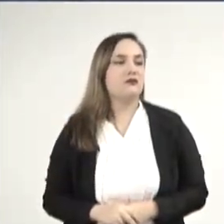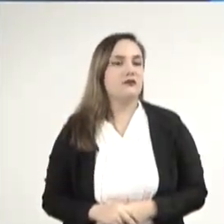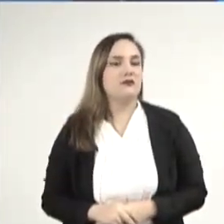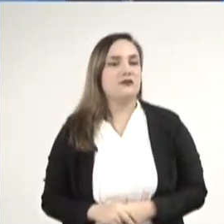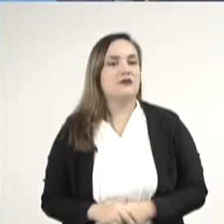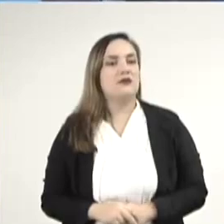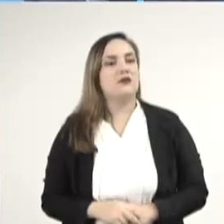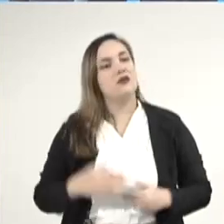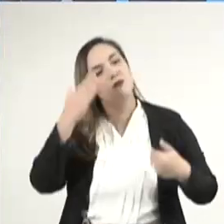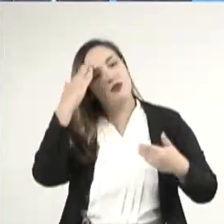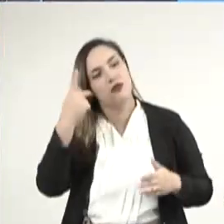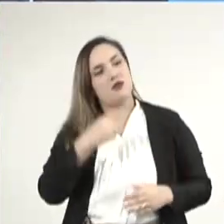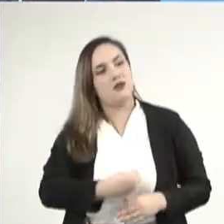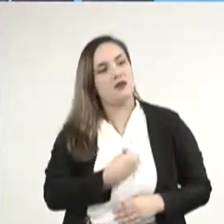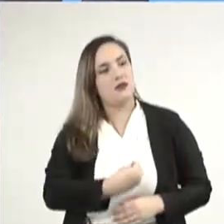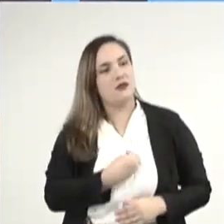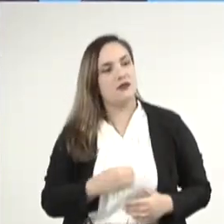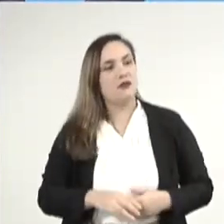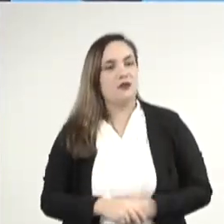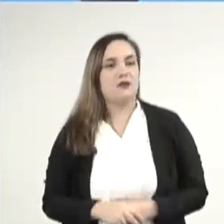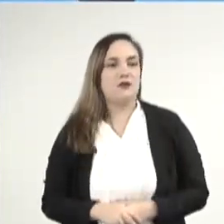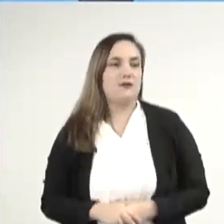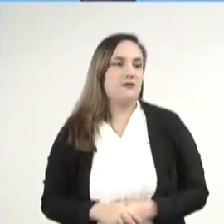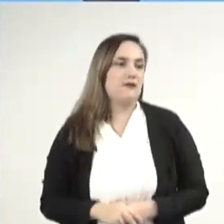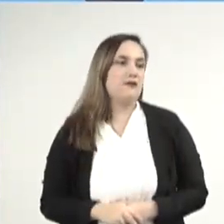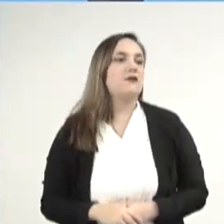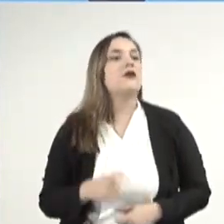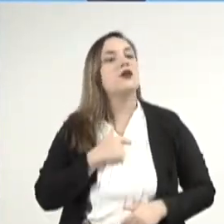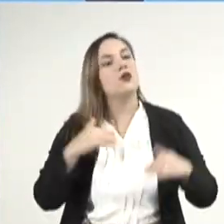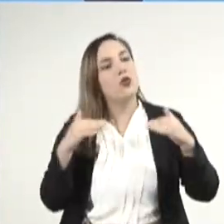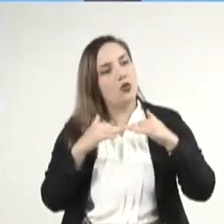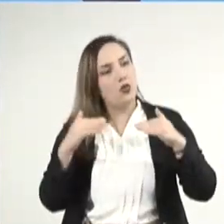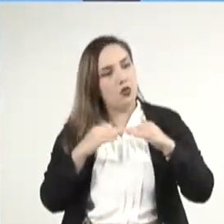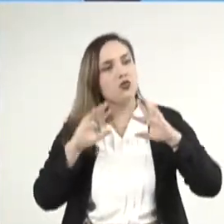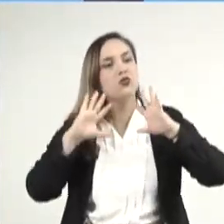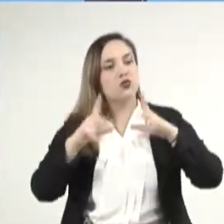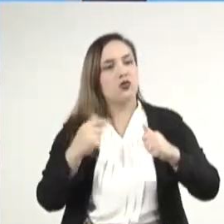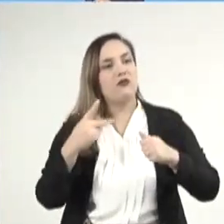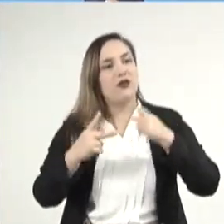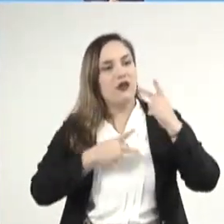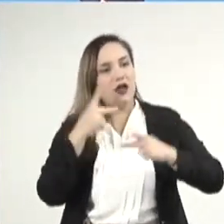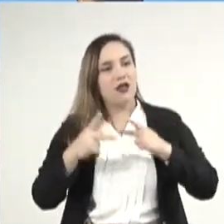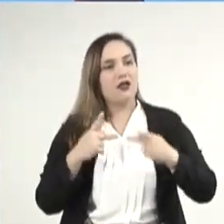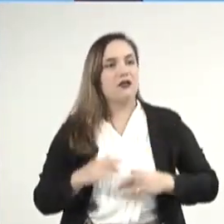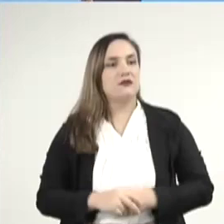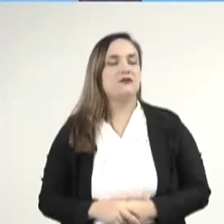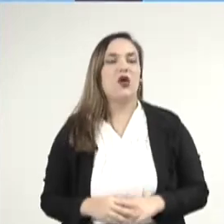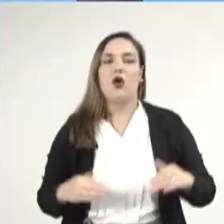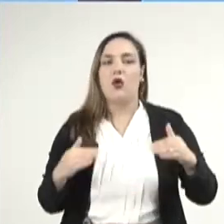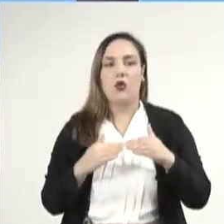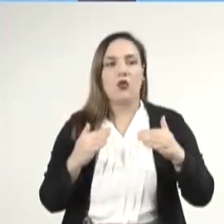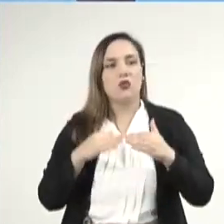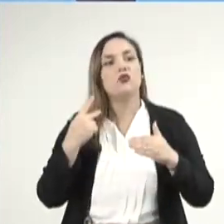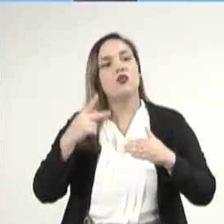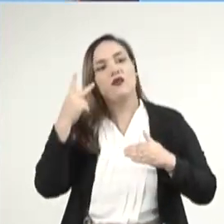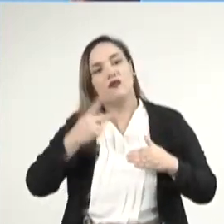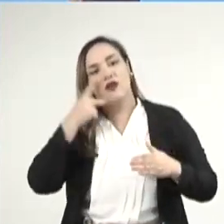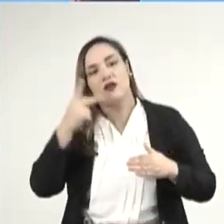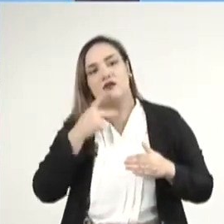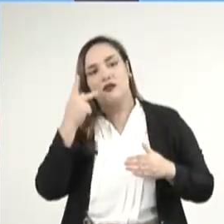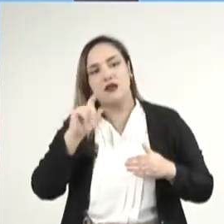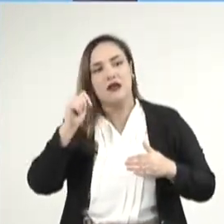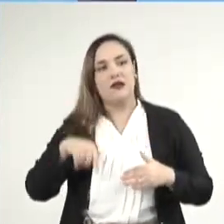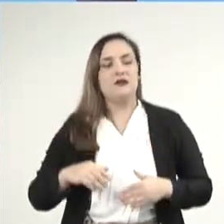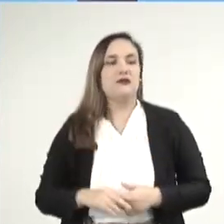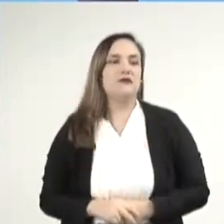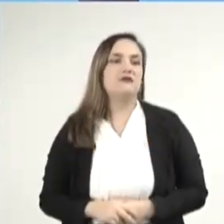Eu agradeço a parte de Vossa Excelência e incorporo no meu pronunciamento, concordo com as afirmações de Vossa